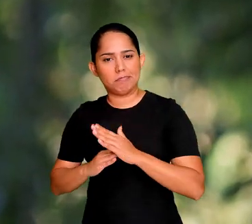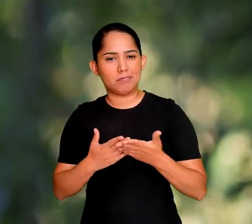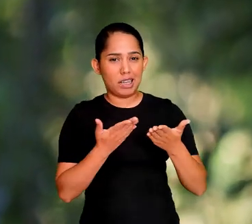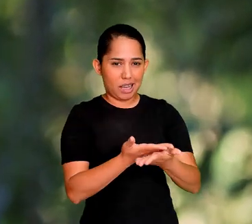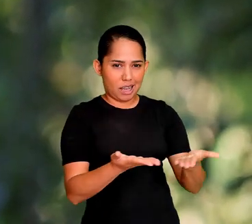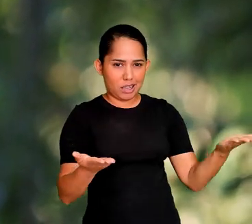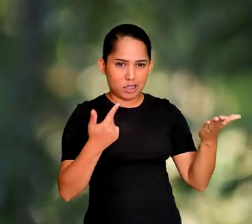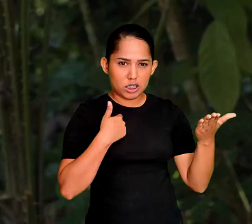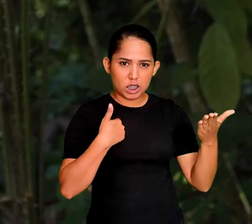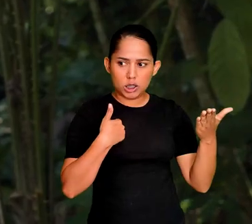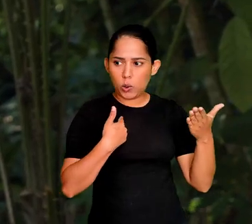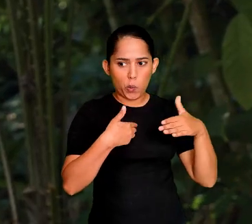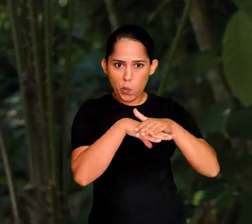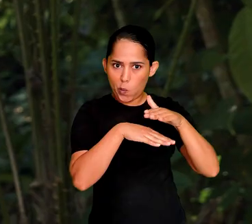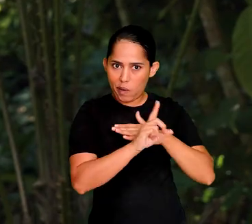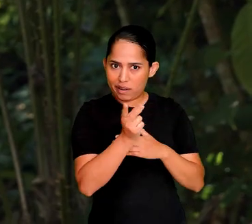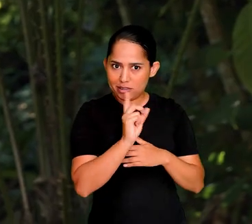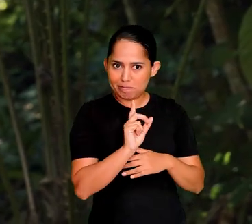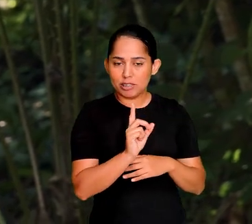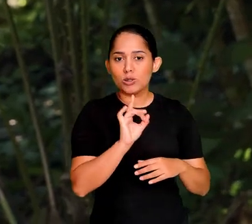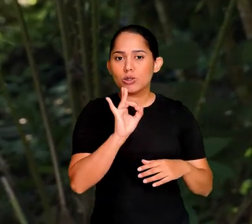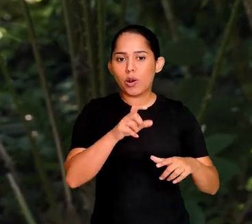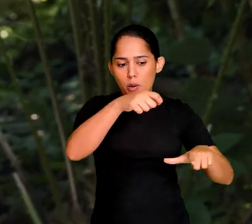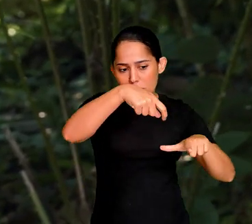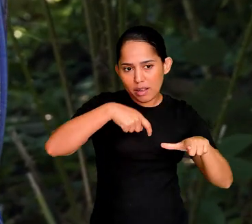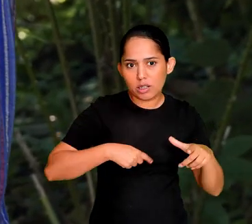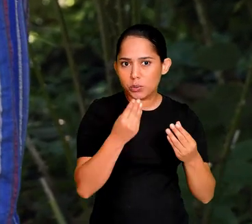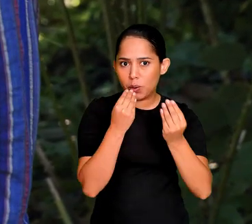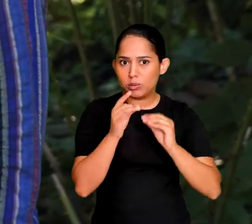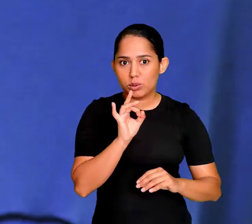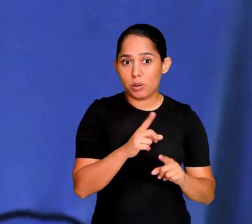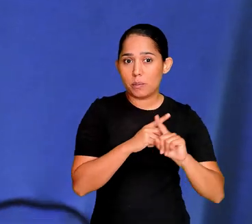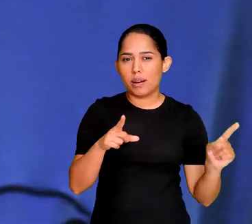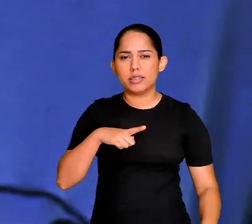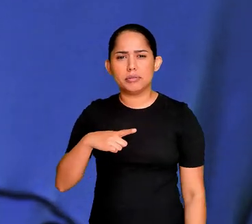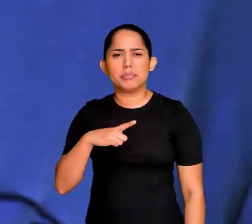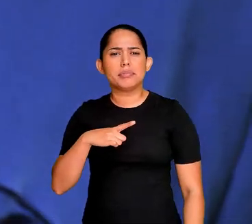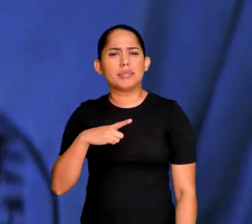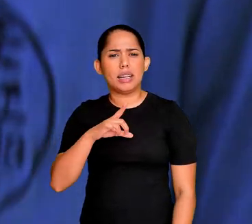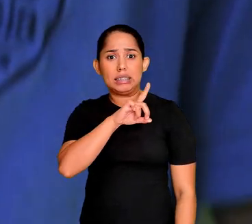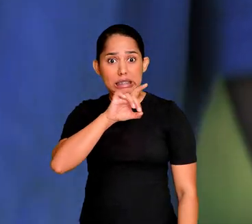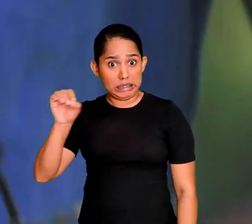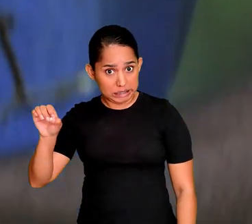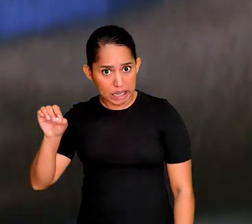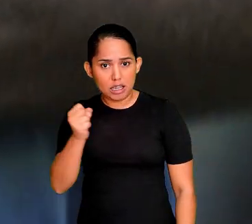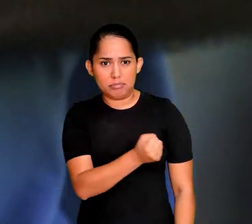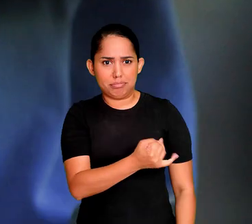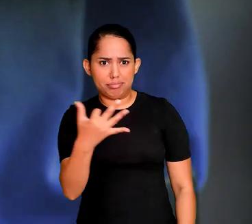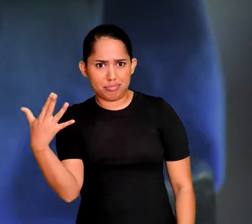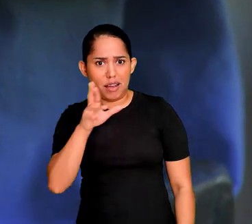aqui, né, que nem coleciono frutos, só gosto de plantar o que eu gosto de comer, eu já tenho mais de 100